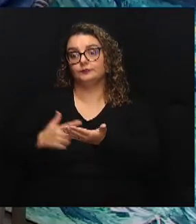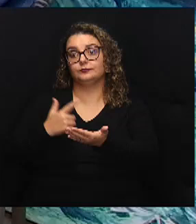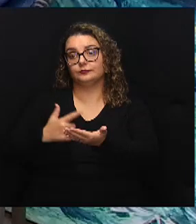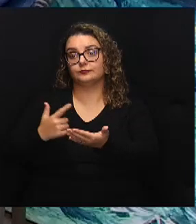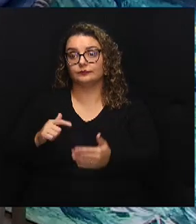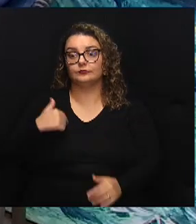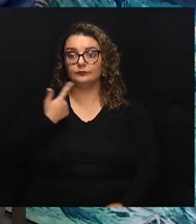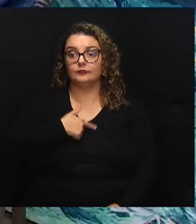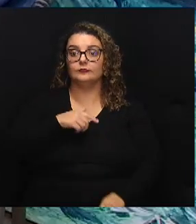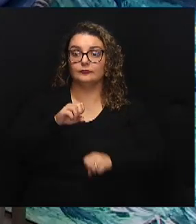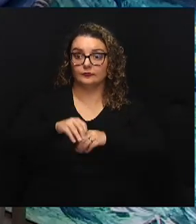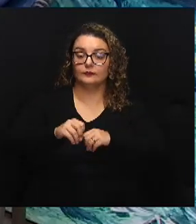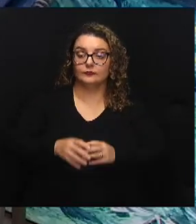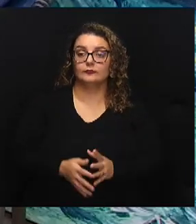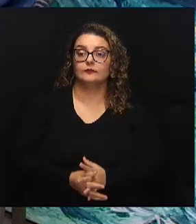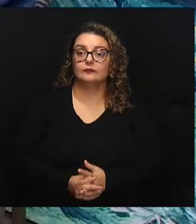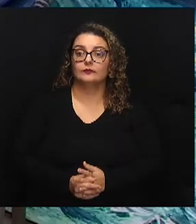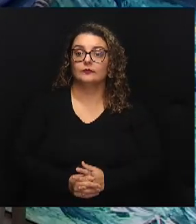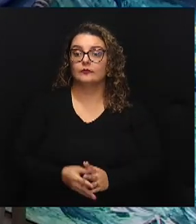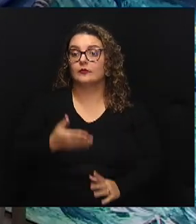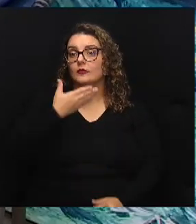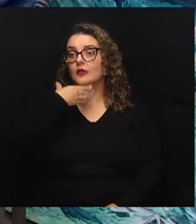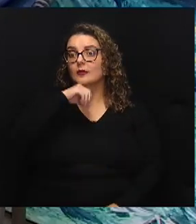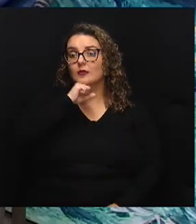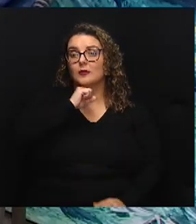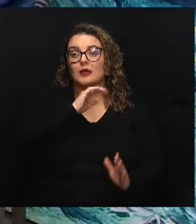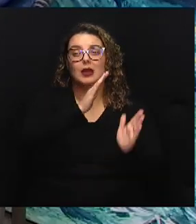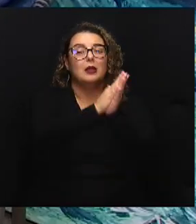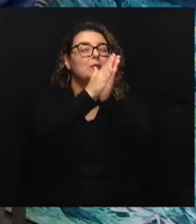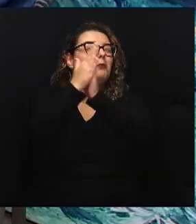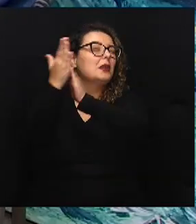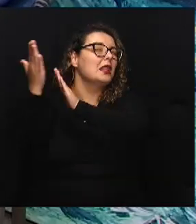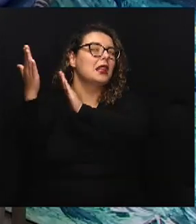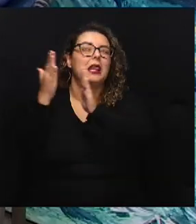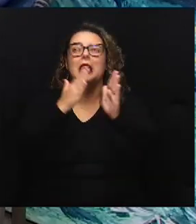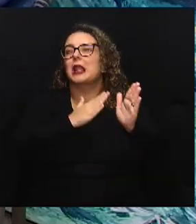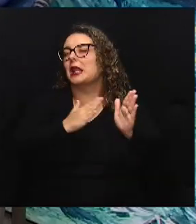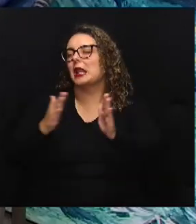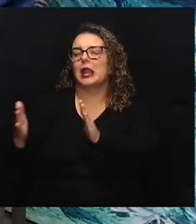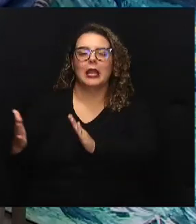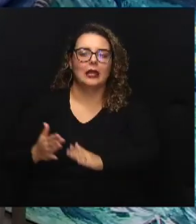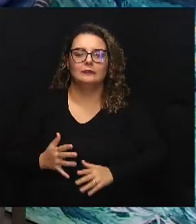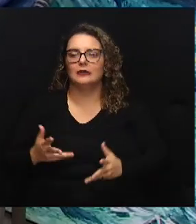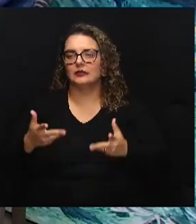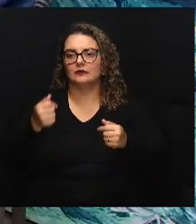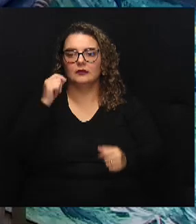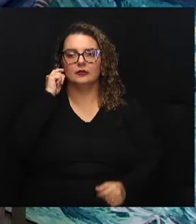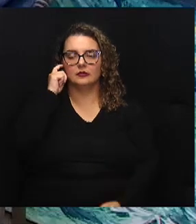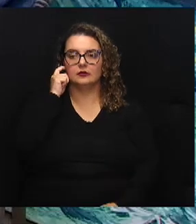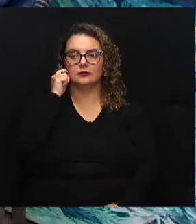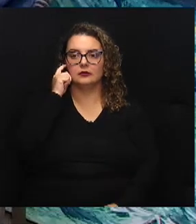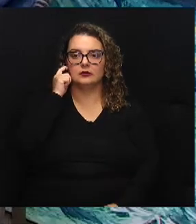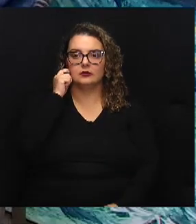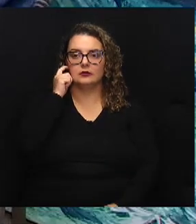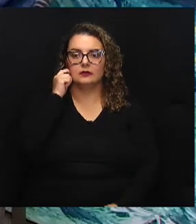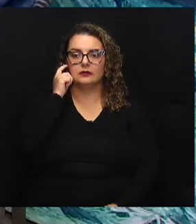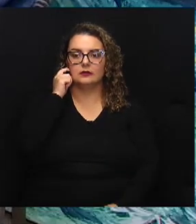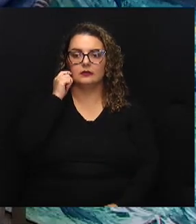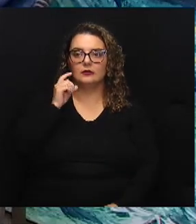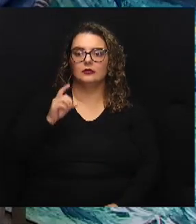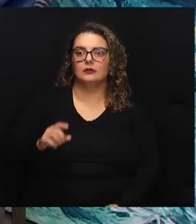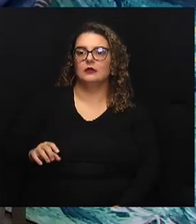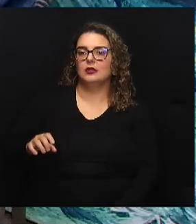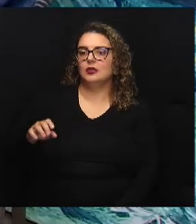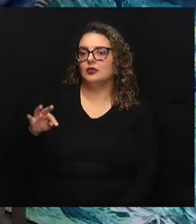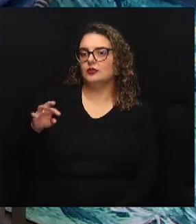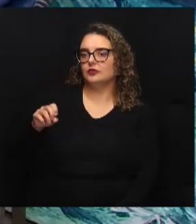nossa educação. Porque meu pai tinha uma biblioteca estupenda. E ele jogou na nossa mão Dostoiévski, Tolstói,